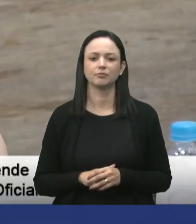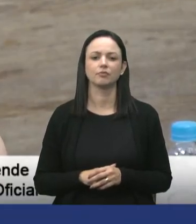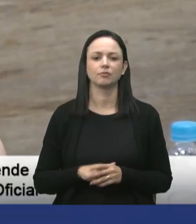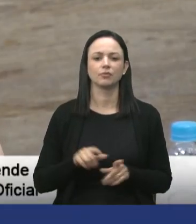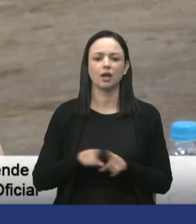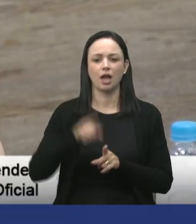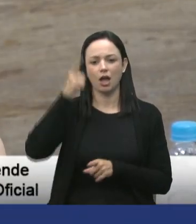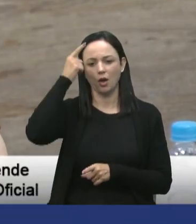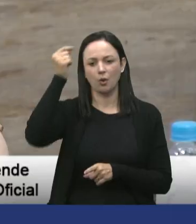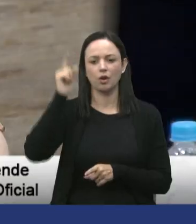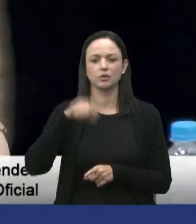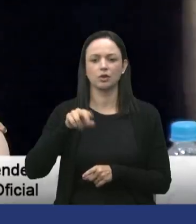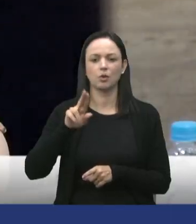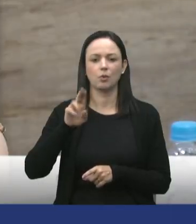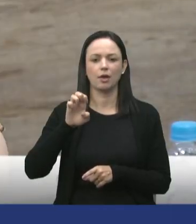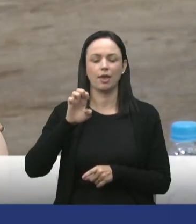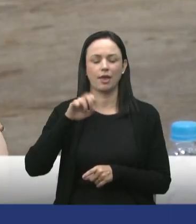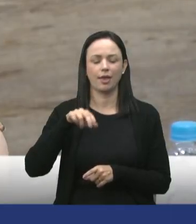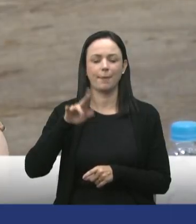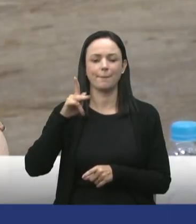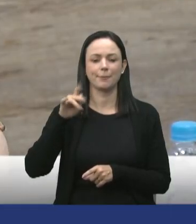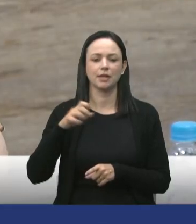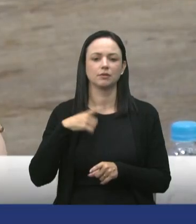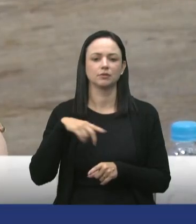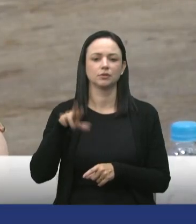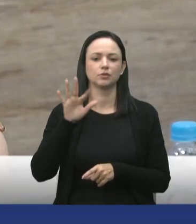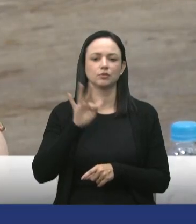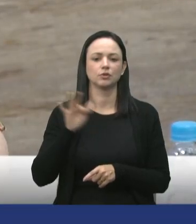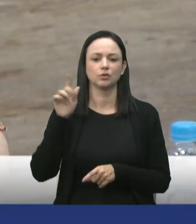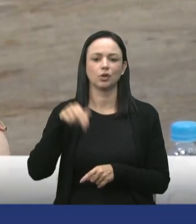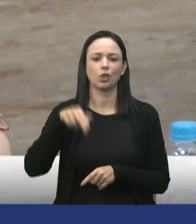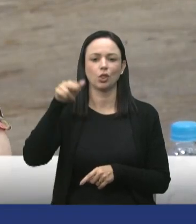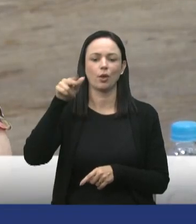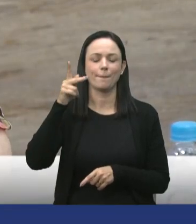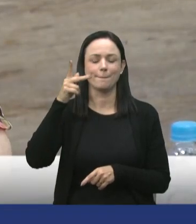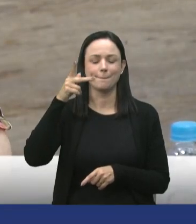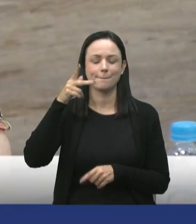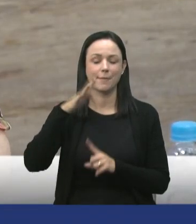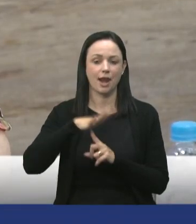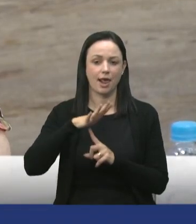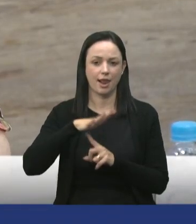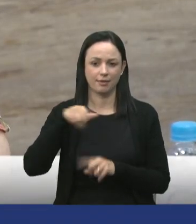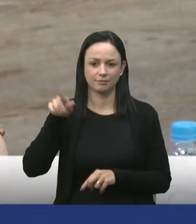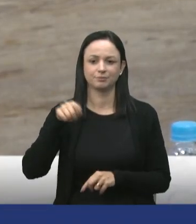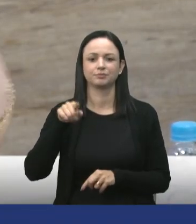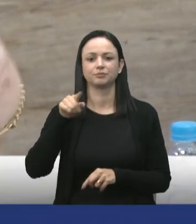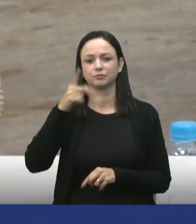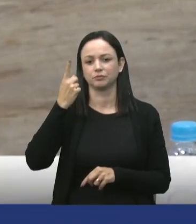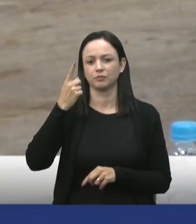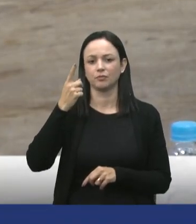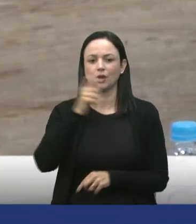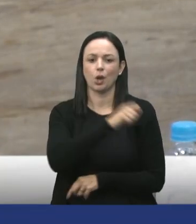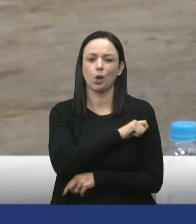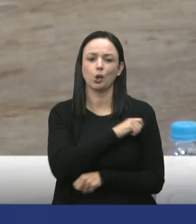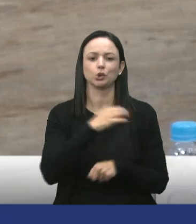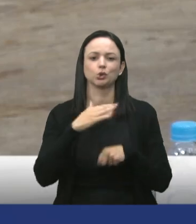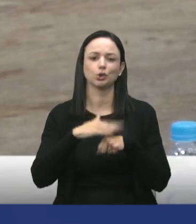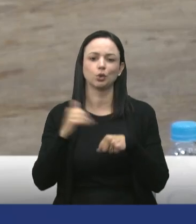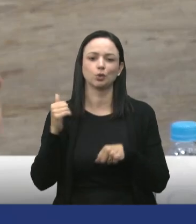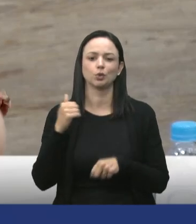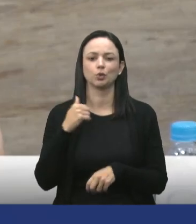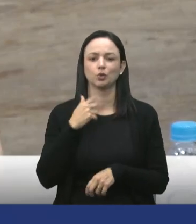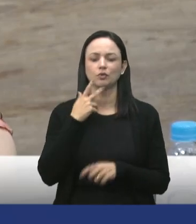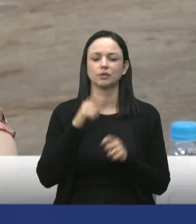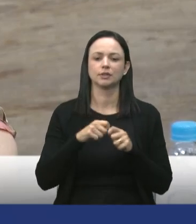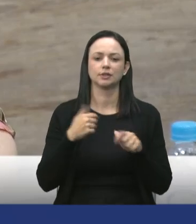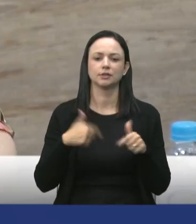graduação da UEMP, eu dava aula na Universidade Estadual do Norte do Paraná, e uma aluna veio me chamar para fazer um